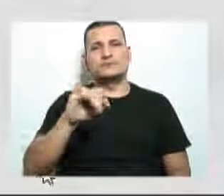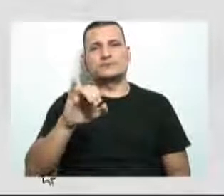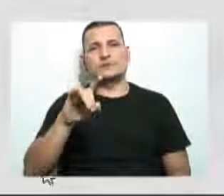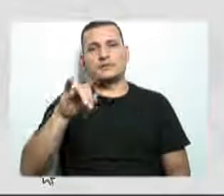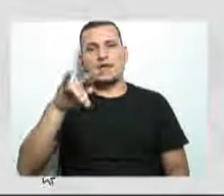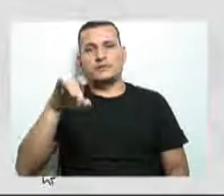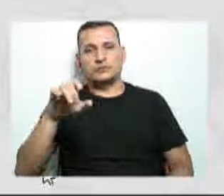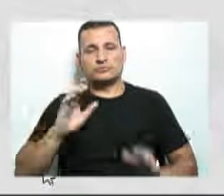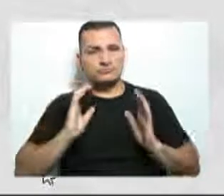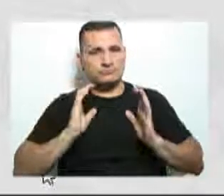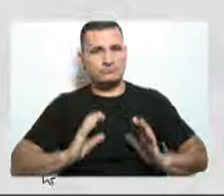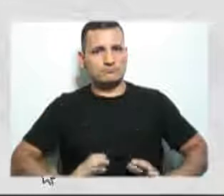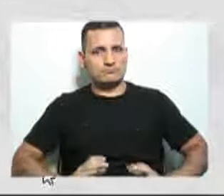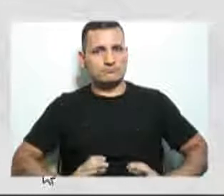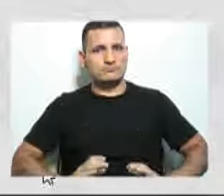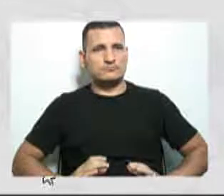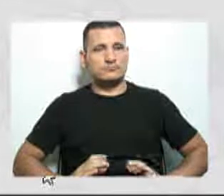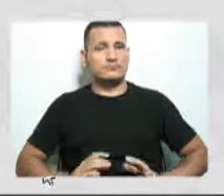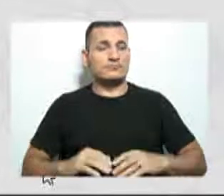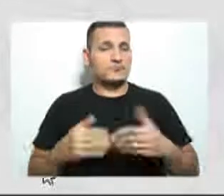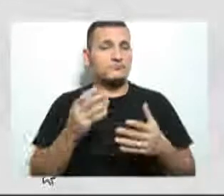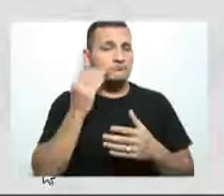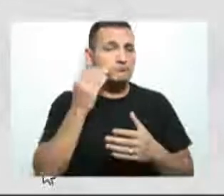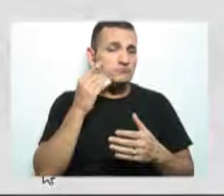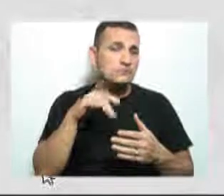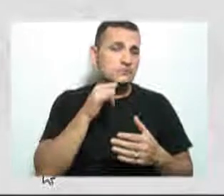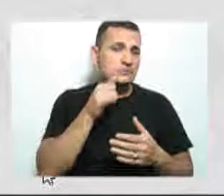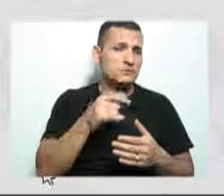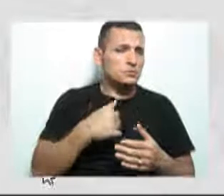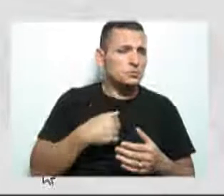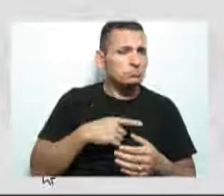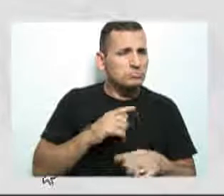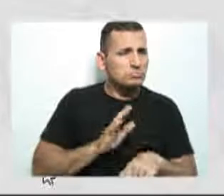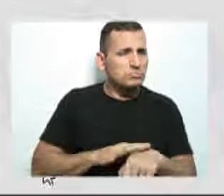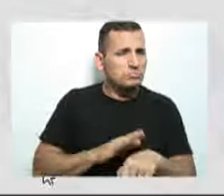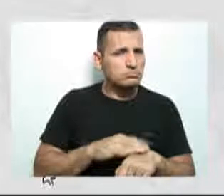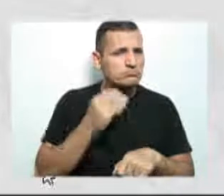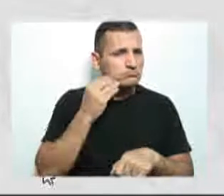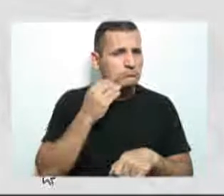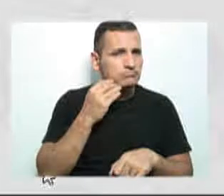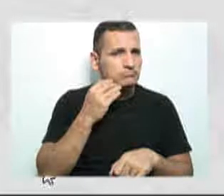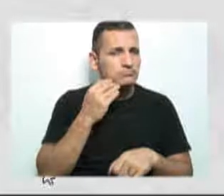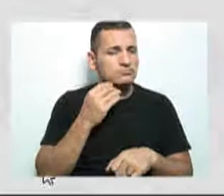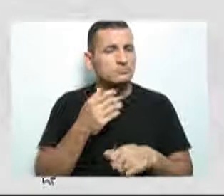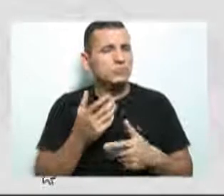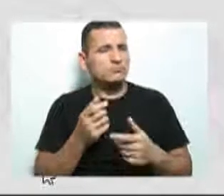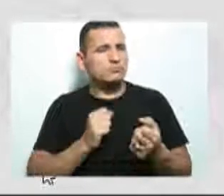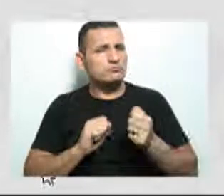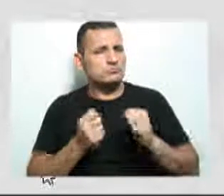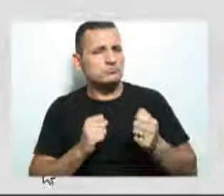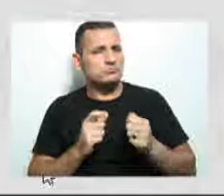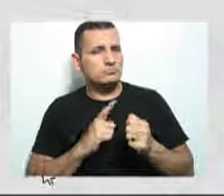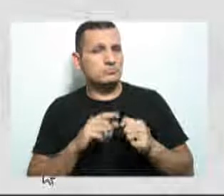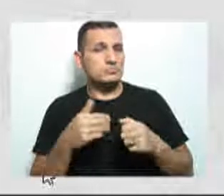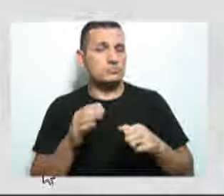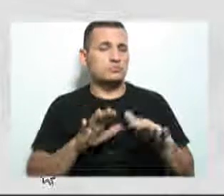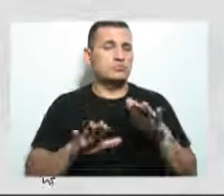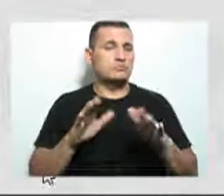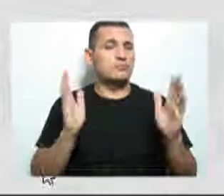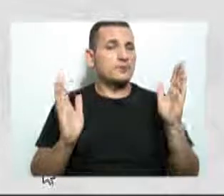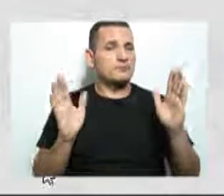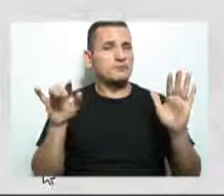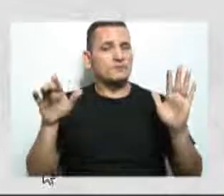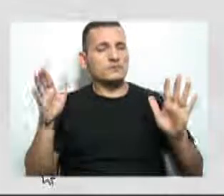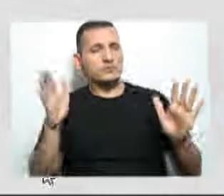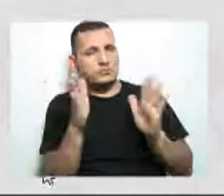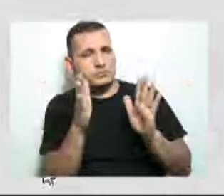Pois é, uma das verificações é isso. Será que eu tenho tempo? Então eu estou muito ansioso? Então cuidado, né? Os prazos são